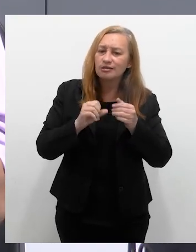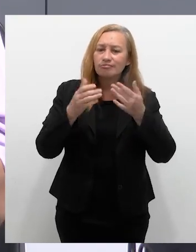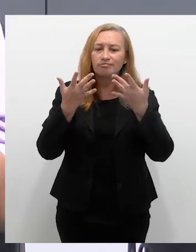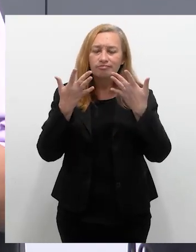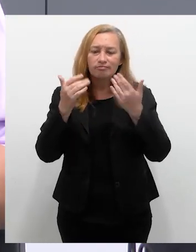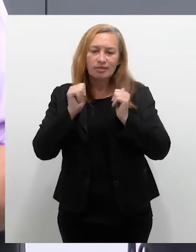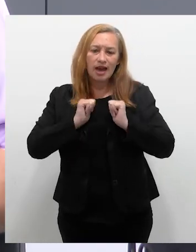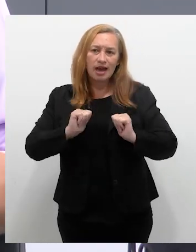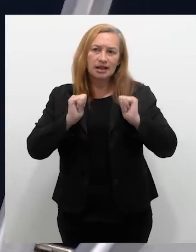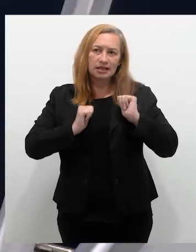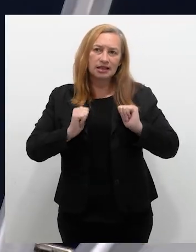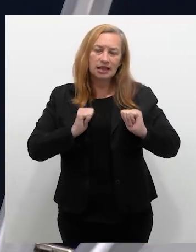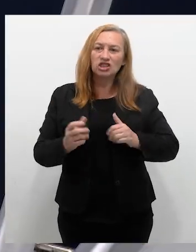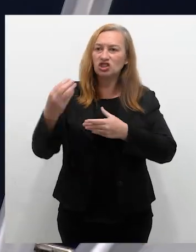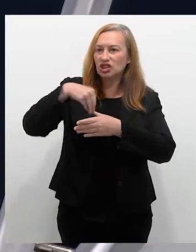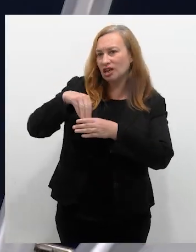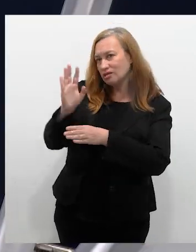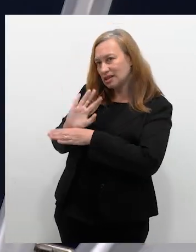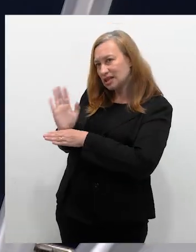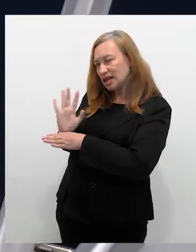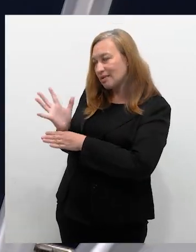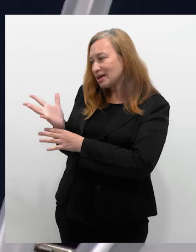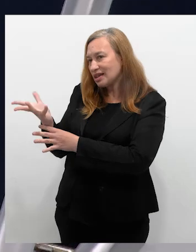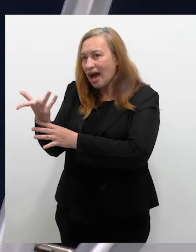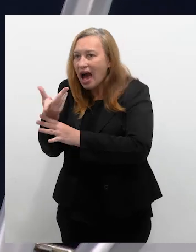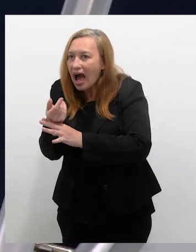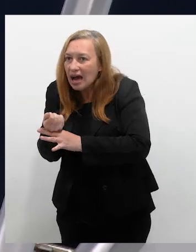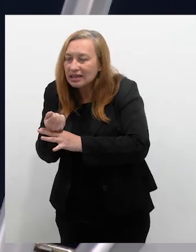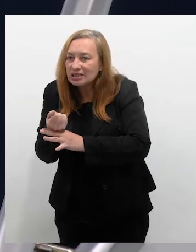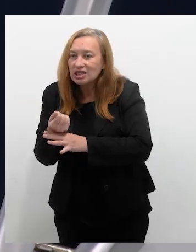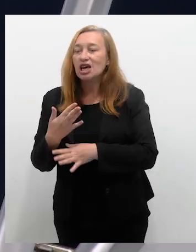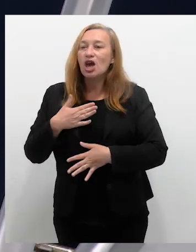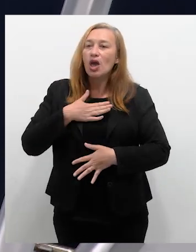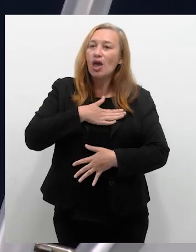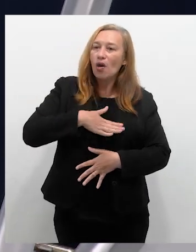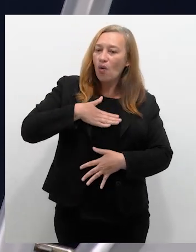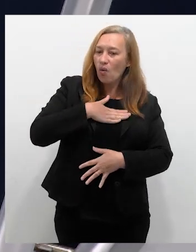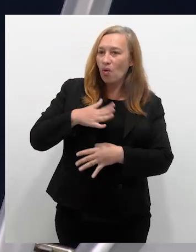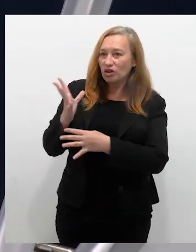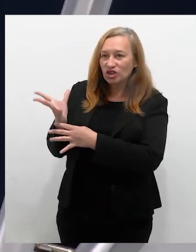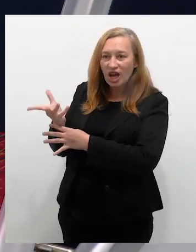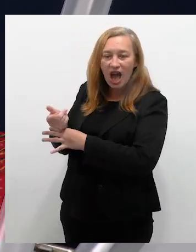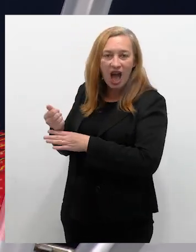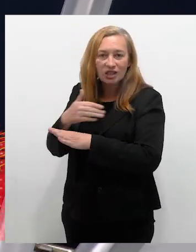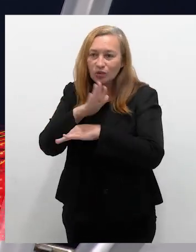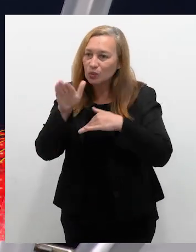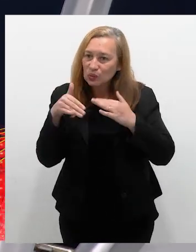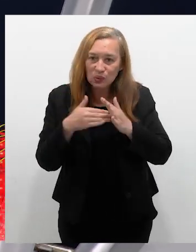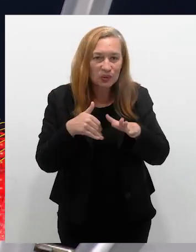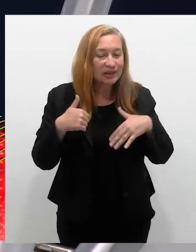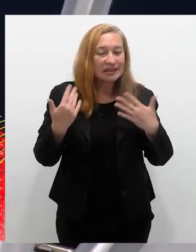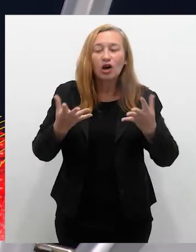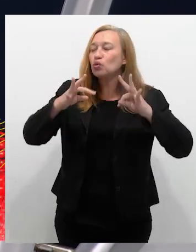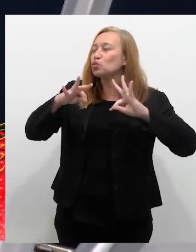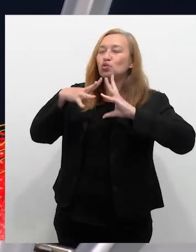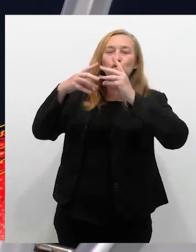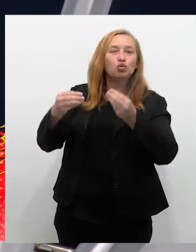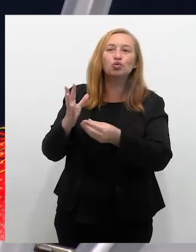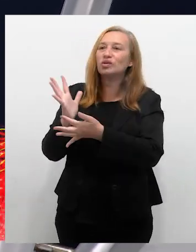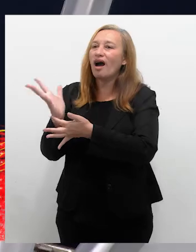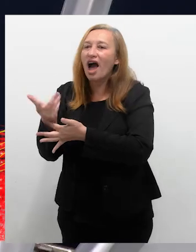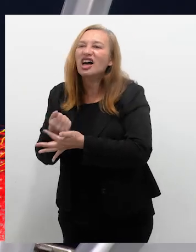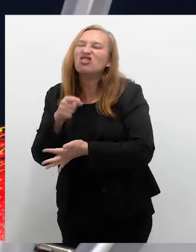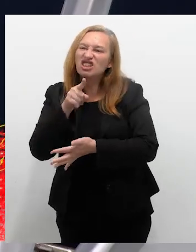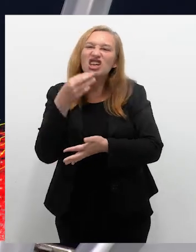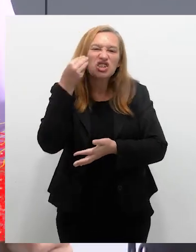de atriz, dentro do cinema, da arte? Olha, eu gosto da arte como um todo, então tudo na arte